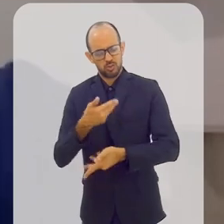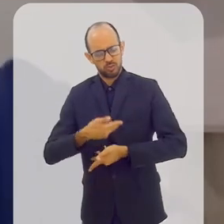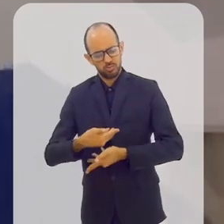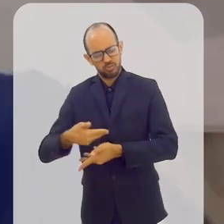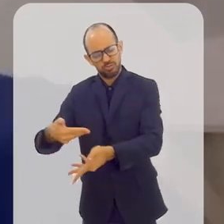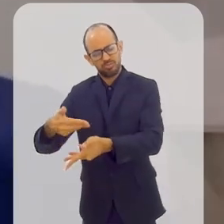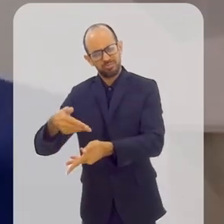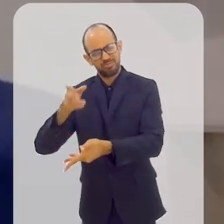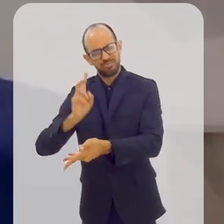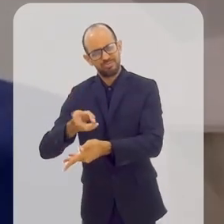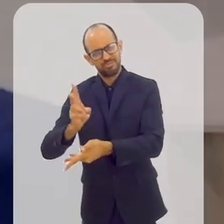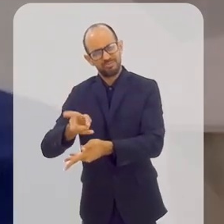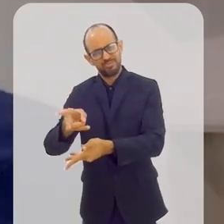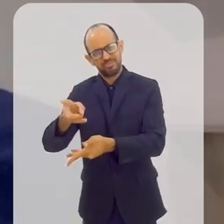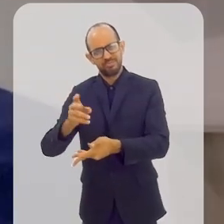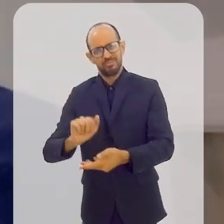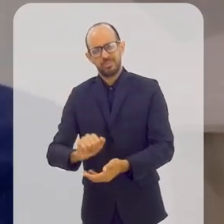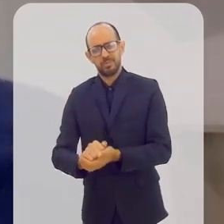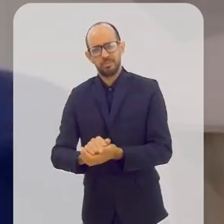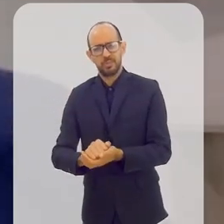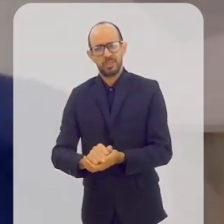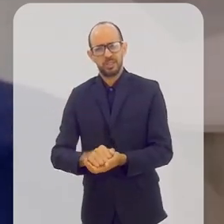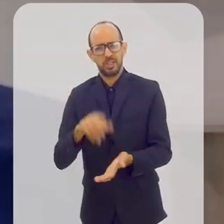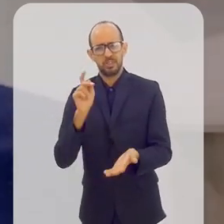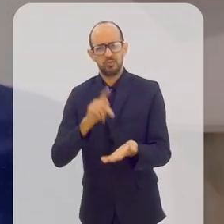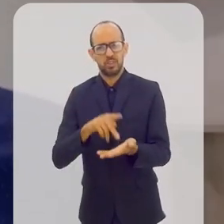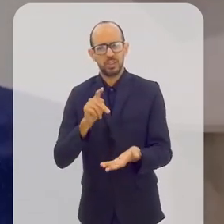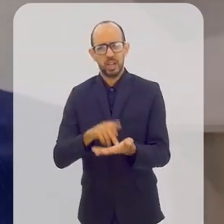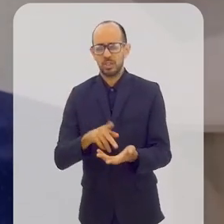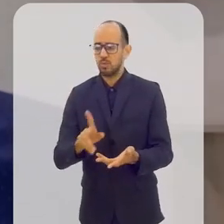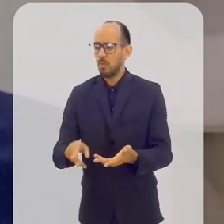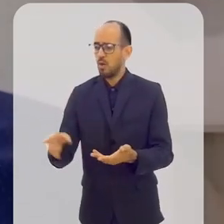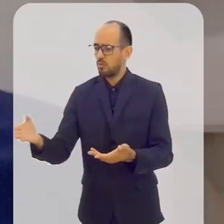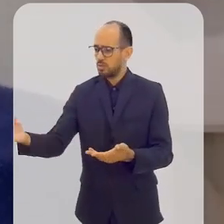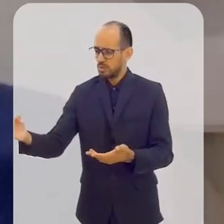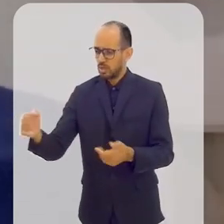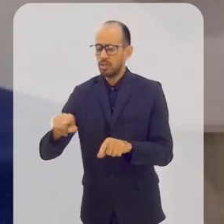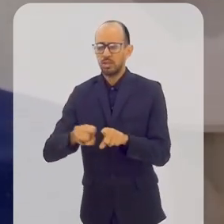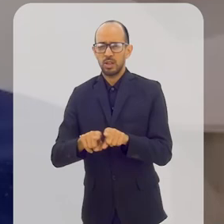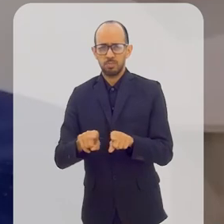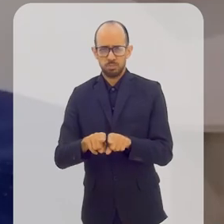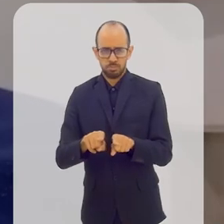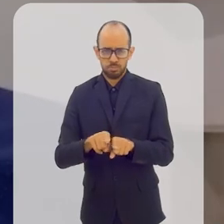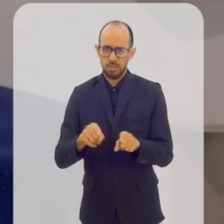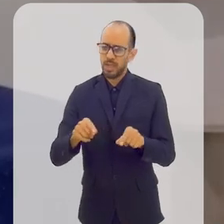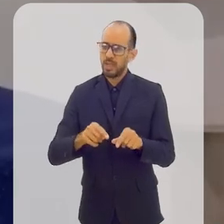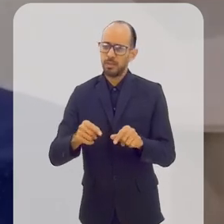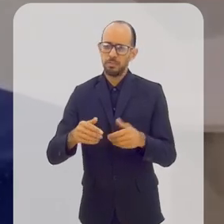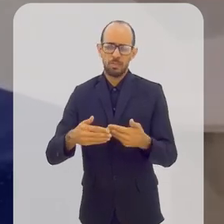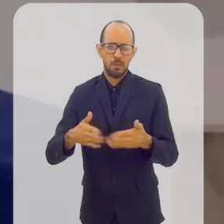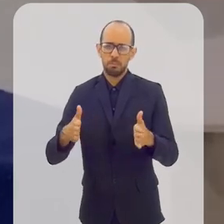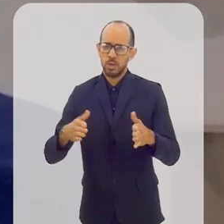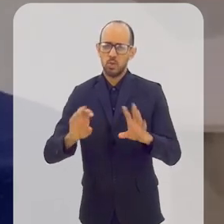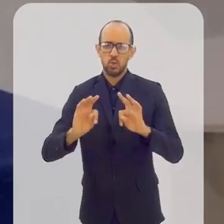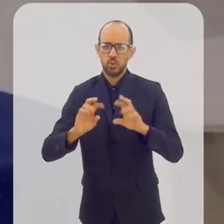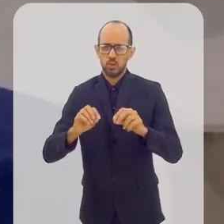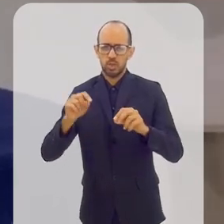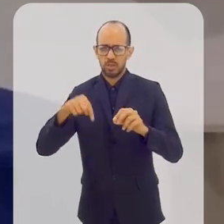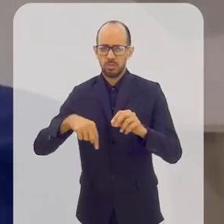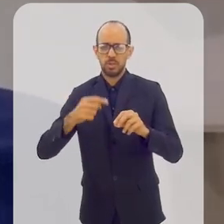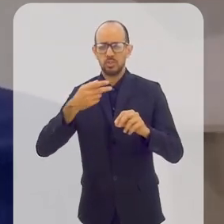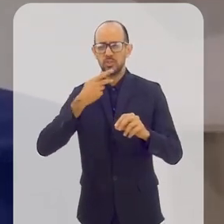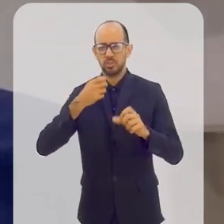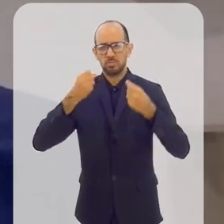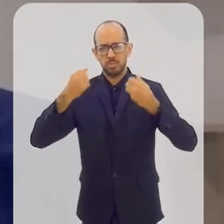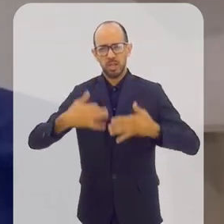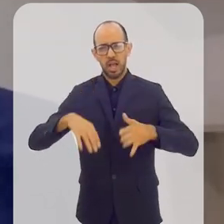bem recebidos, de fato, e a gente tem, de fato, assim como você tem aberto as portas aqui para a gente falar do conceito,